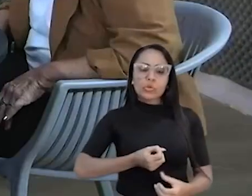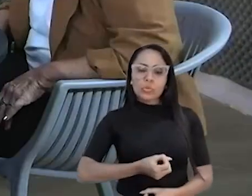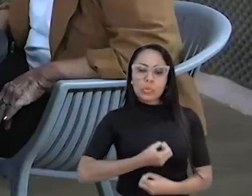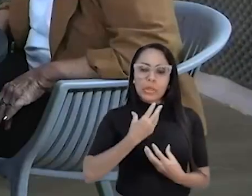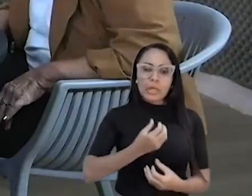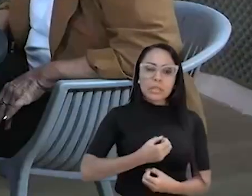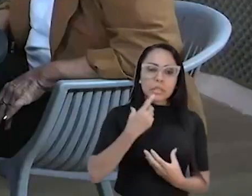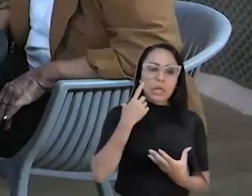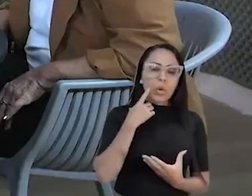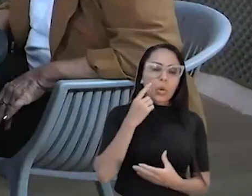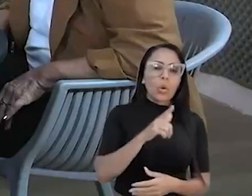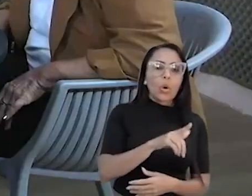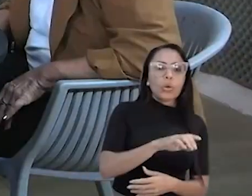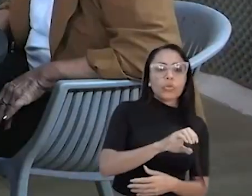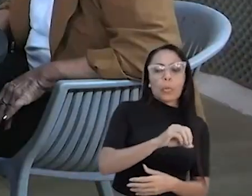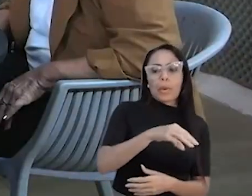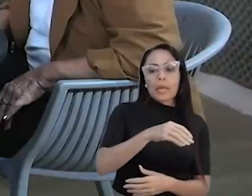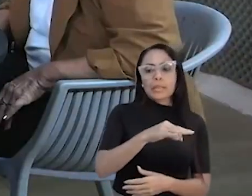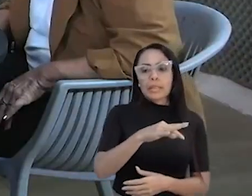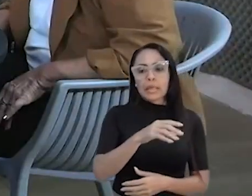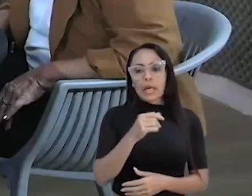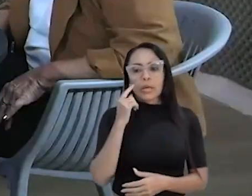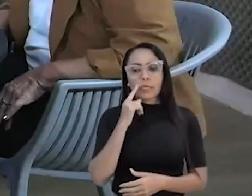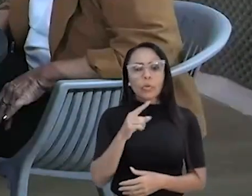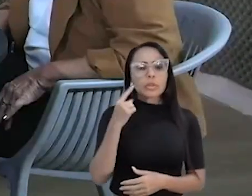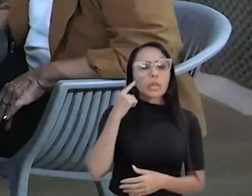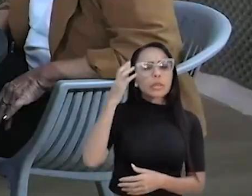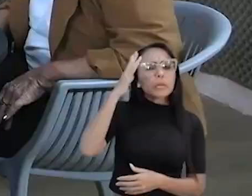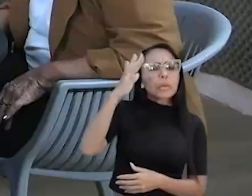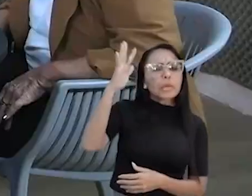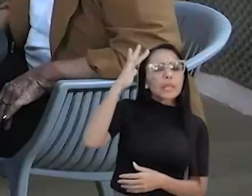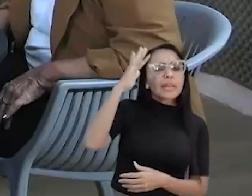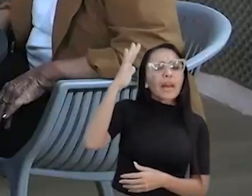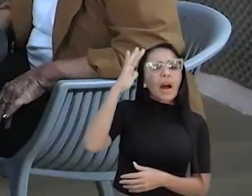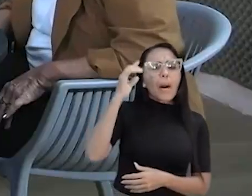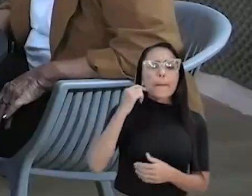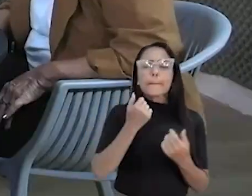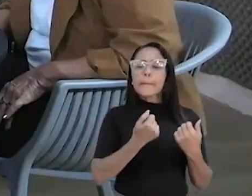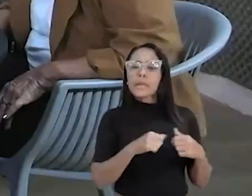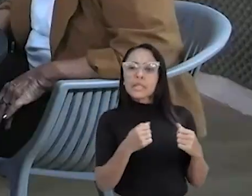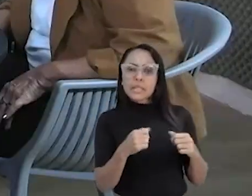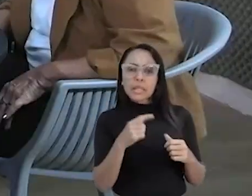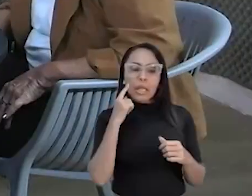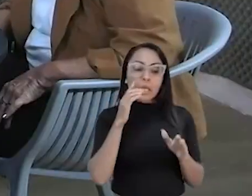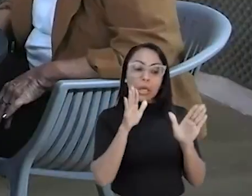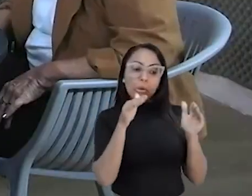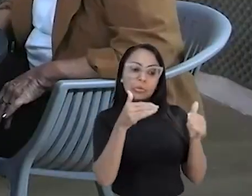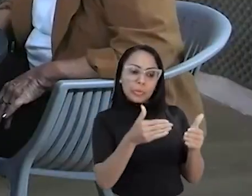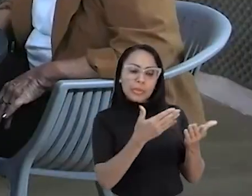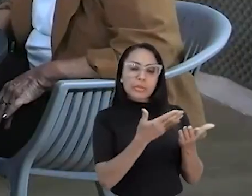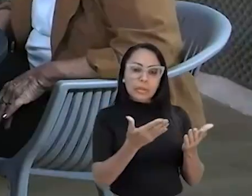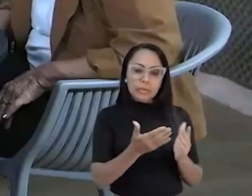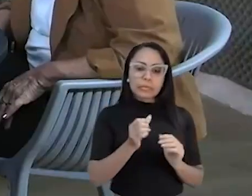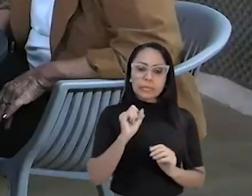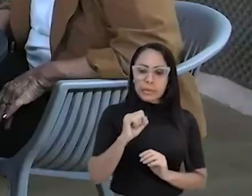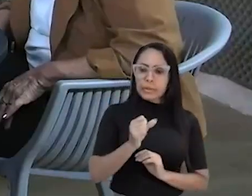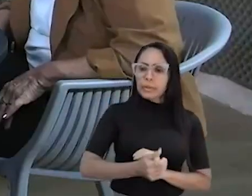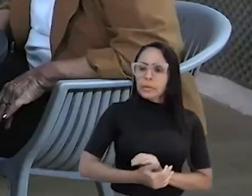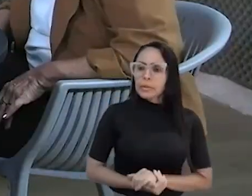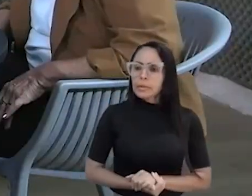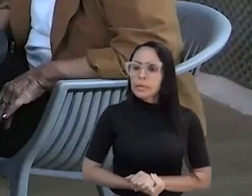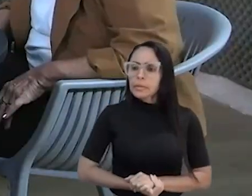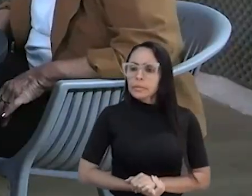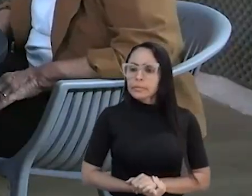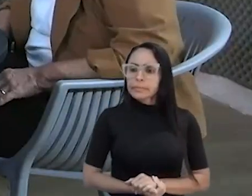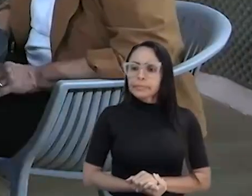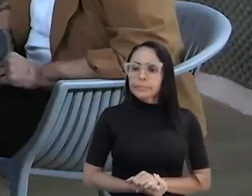inspiração geométrica. Aí você tem que nascer, ser criado e morrer naquilo ali, naquela inspiração geométrica. E ver, nessa parede aí,